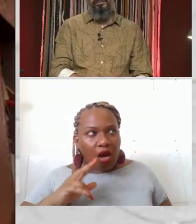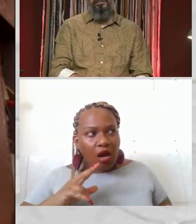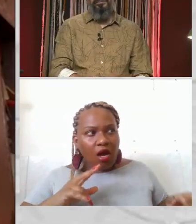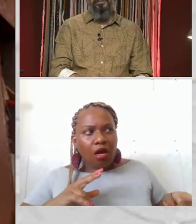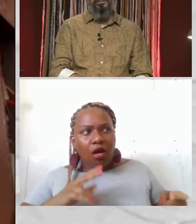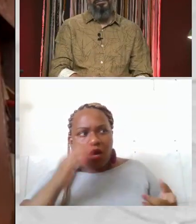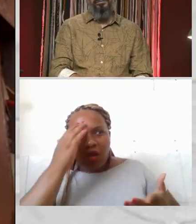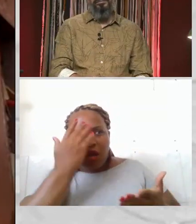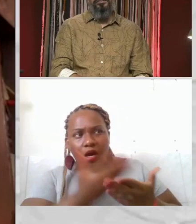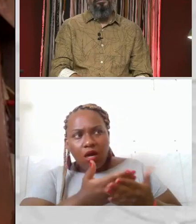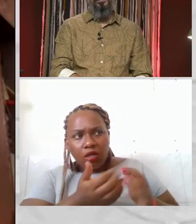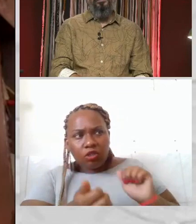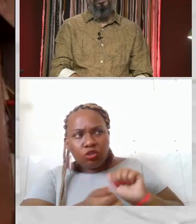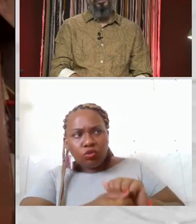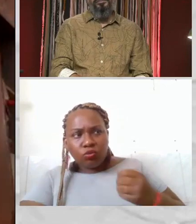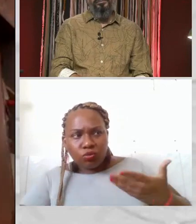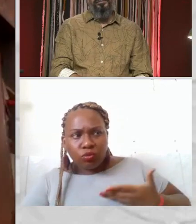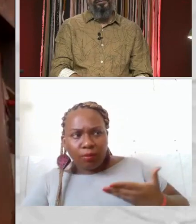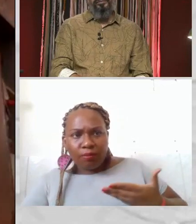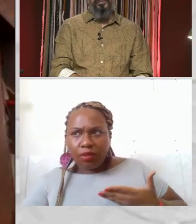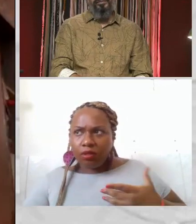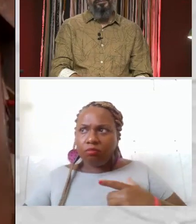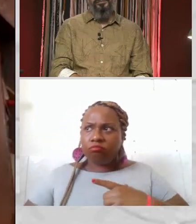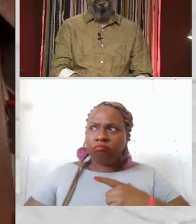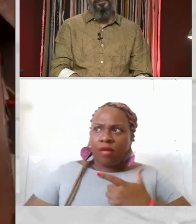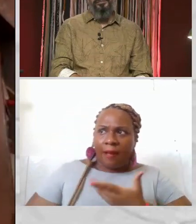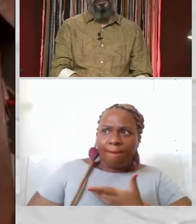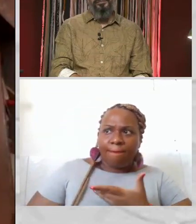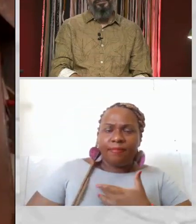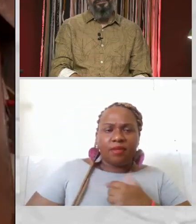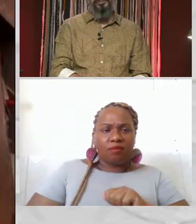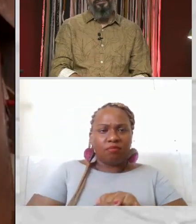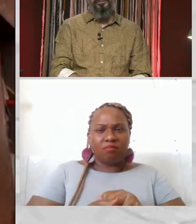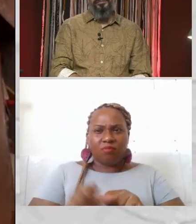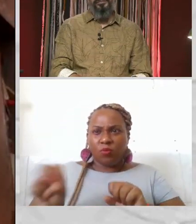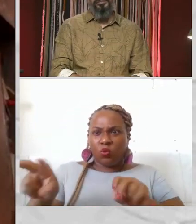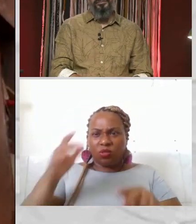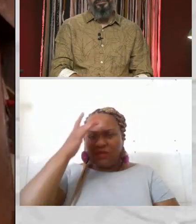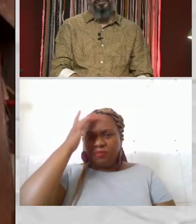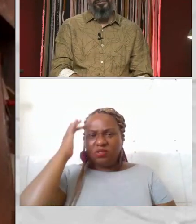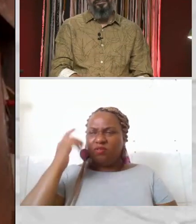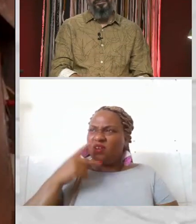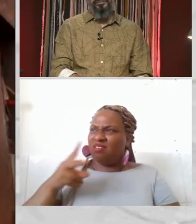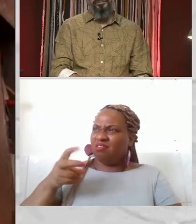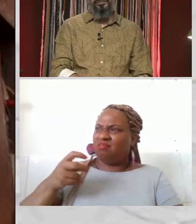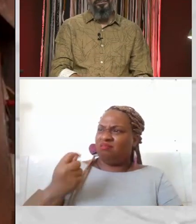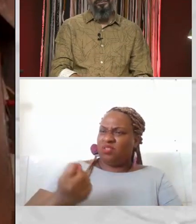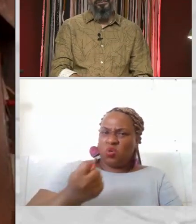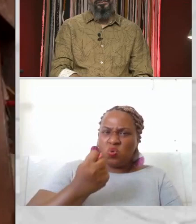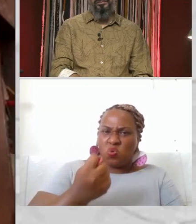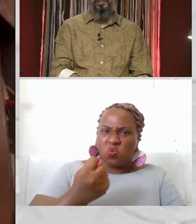pode contar. Porque teve muita gente nesse momento que você disse, essa pessoa é mesquinha, essa pessoa ficou segurando